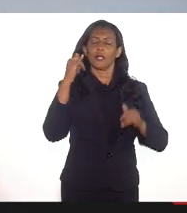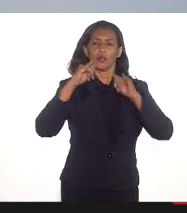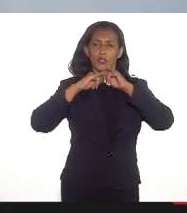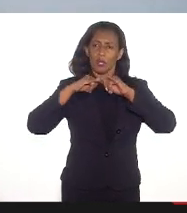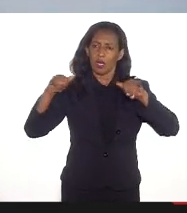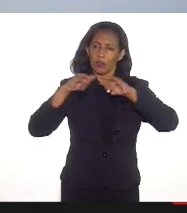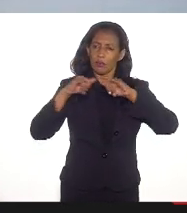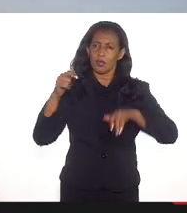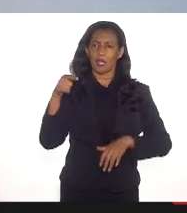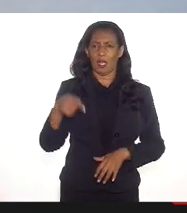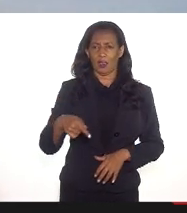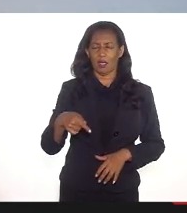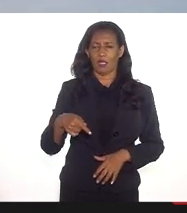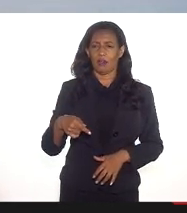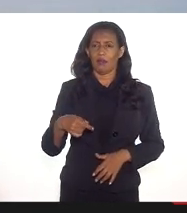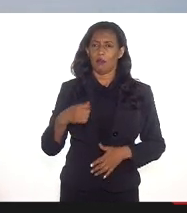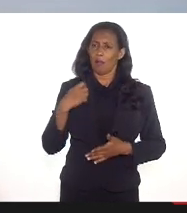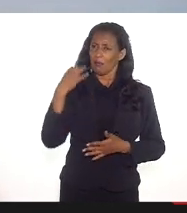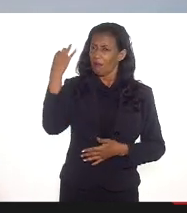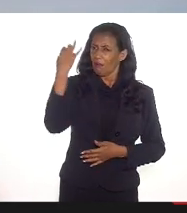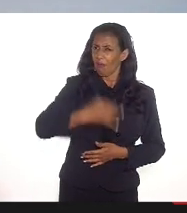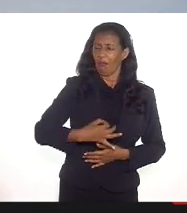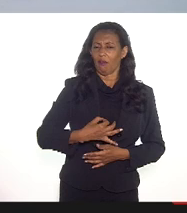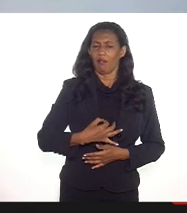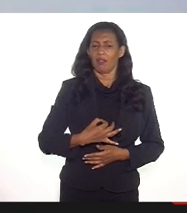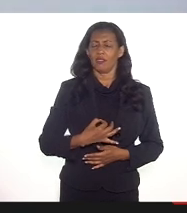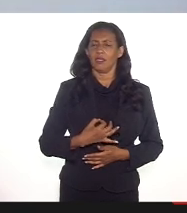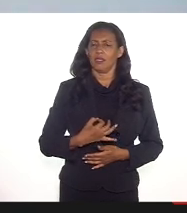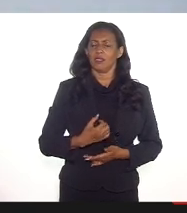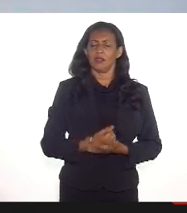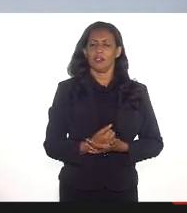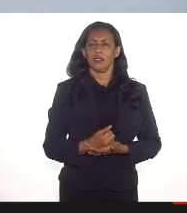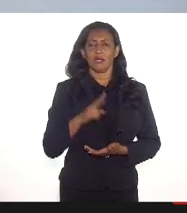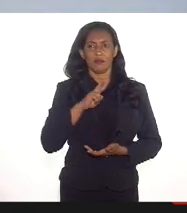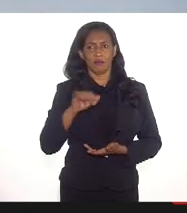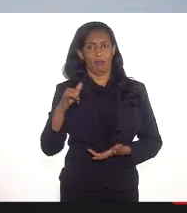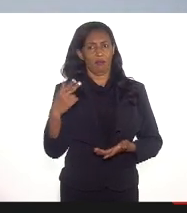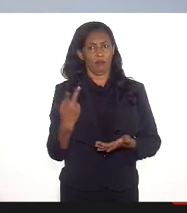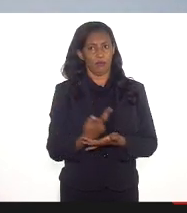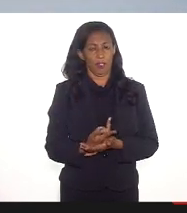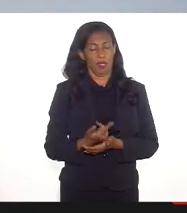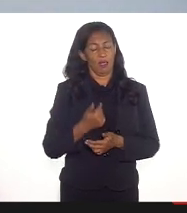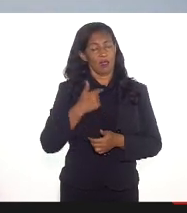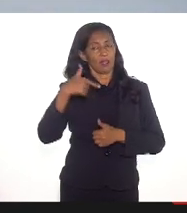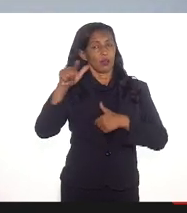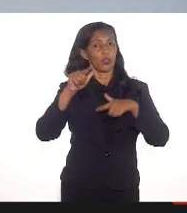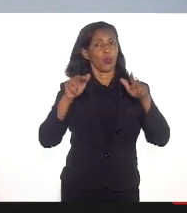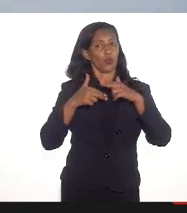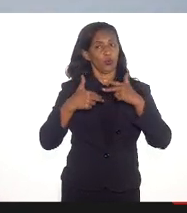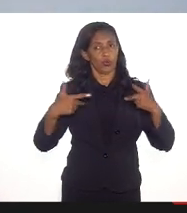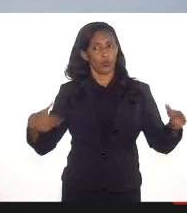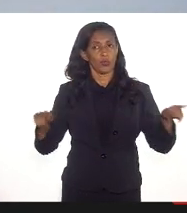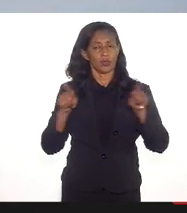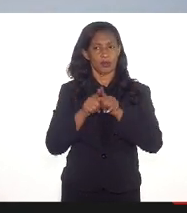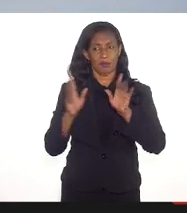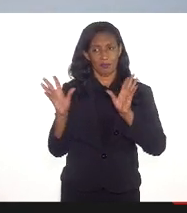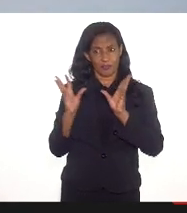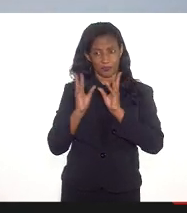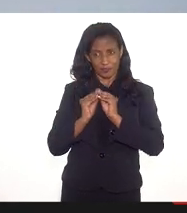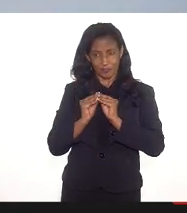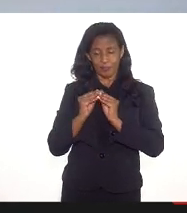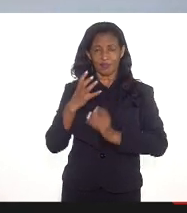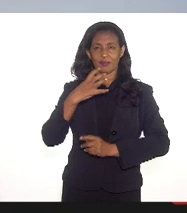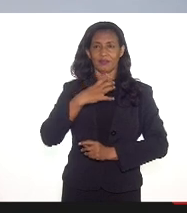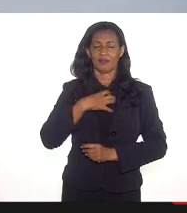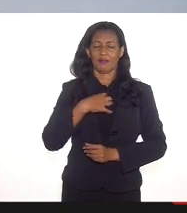para ter essas garantias efetivas. Entre outras coisas, né? E aí, para finalizar, no